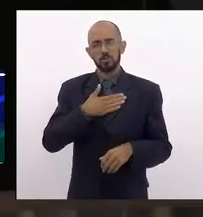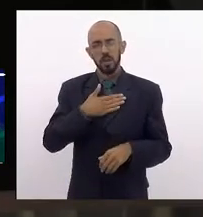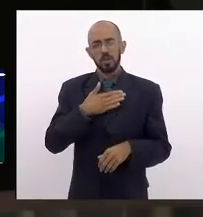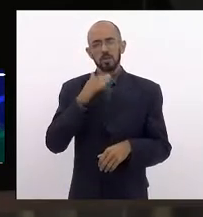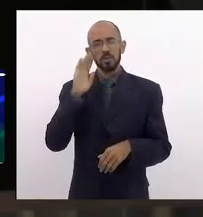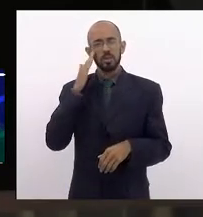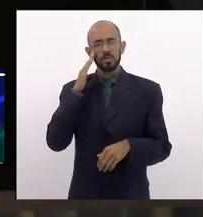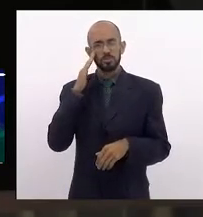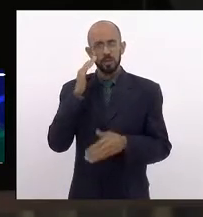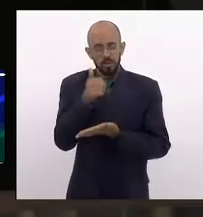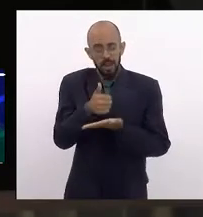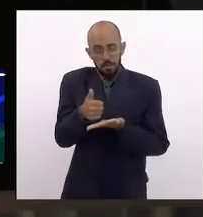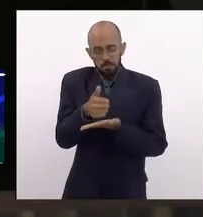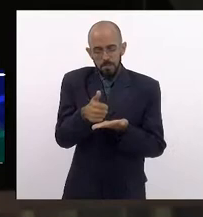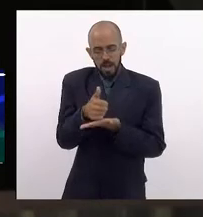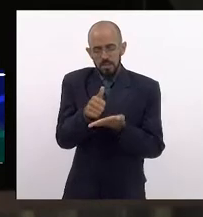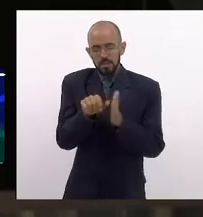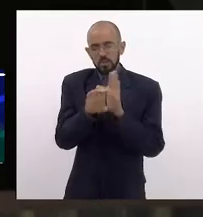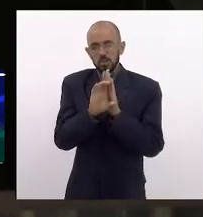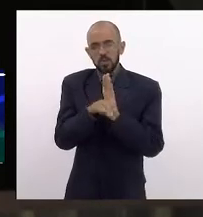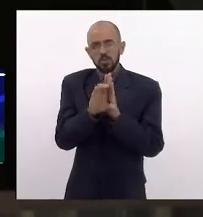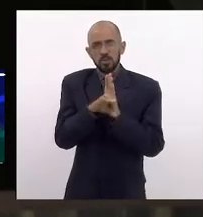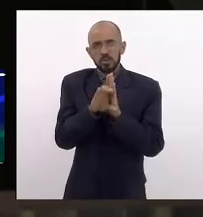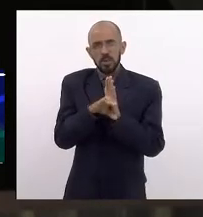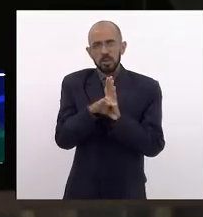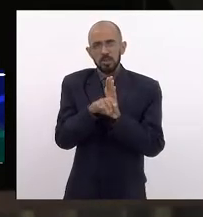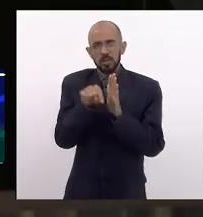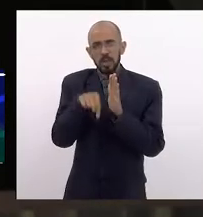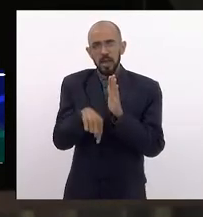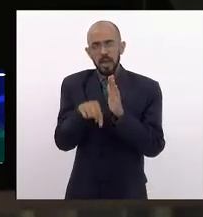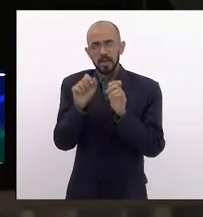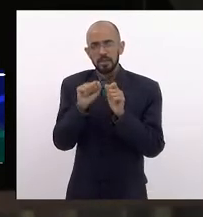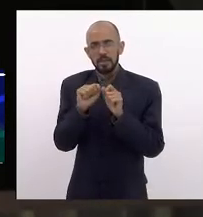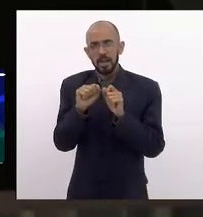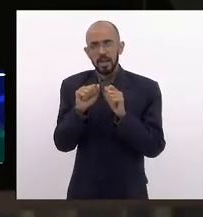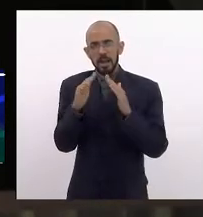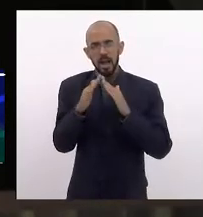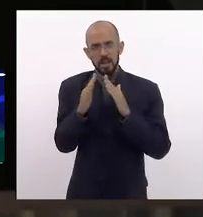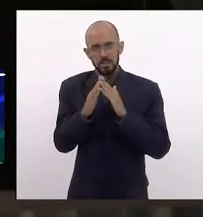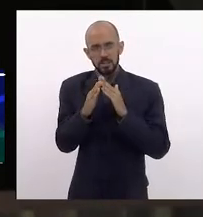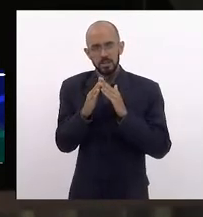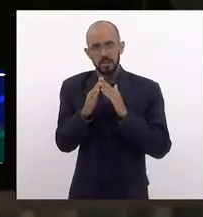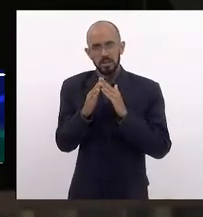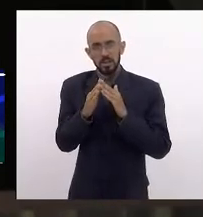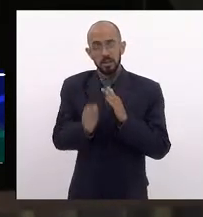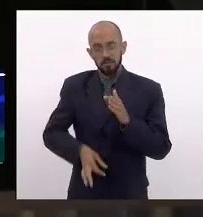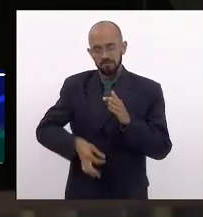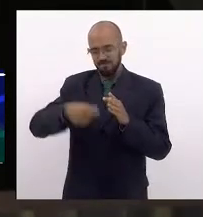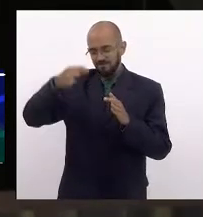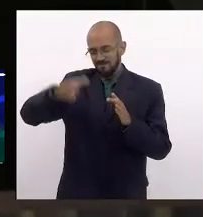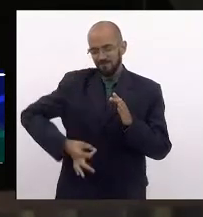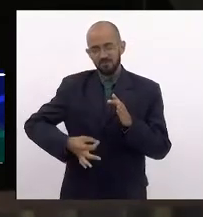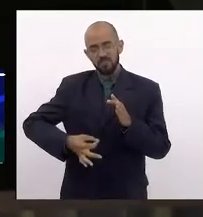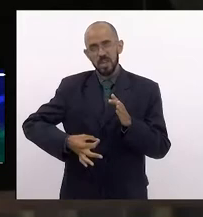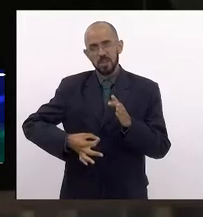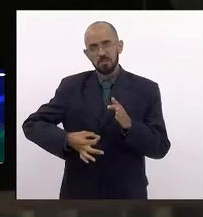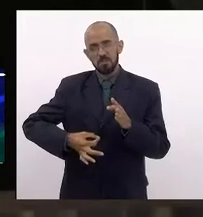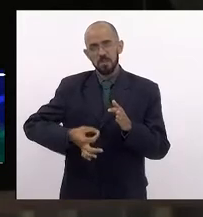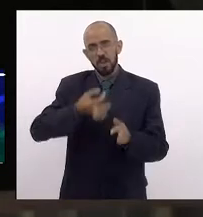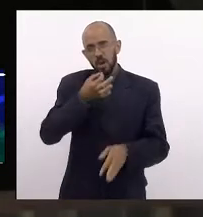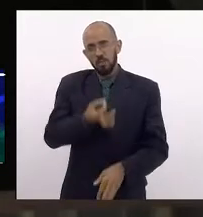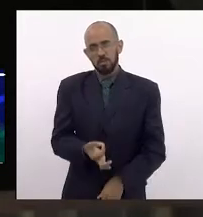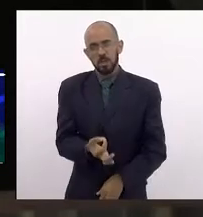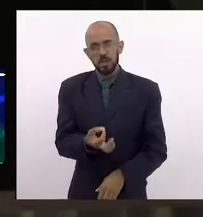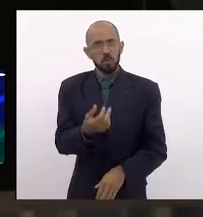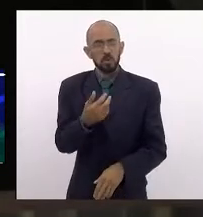na Essência no conceito que essa casa que teve uma postura tão firme quando entendeu